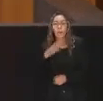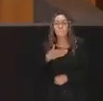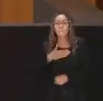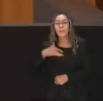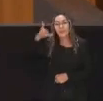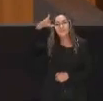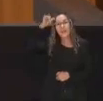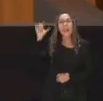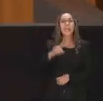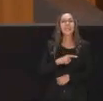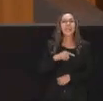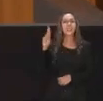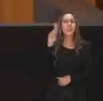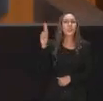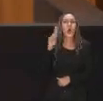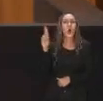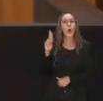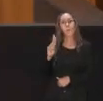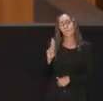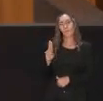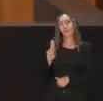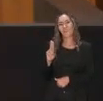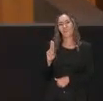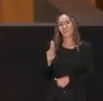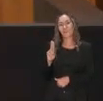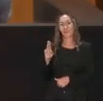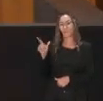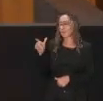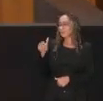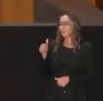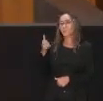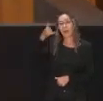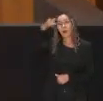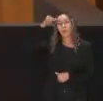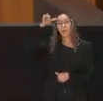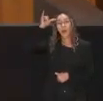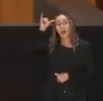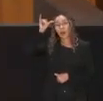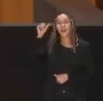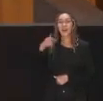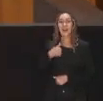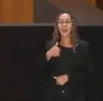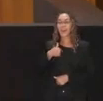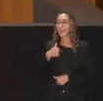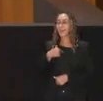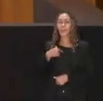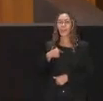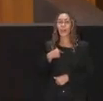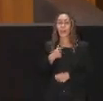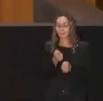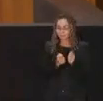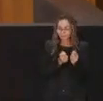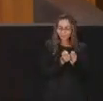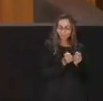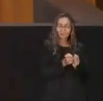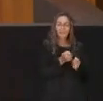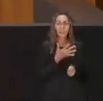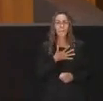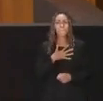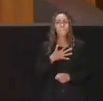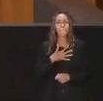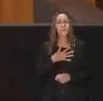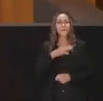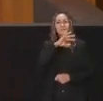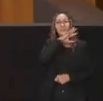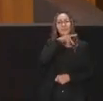nome. Se eu gritar Maiada, o bezerro berra, a vaca vem. Quer dizer, eu domino as minhas criação. Eu tenho amor por aquilo que eu